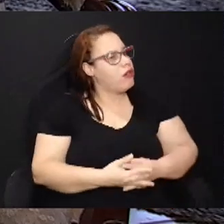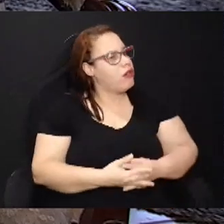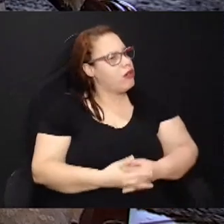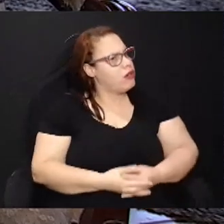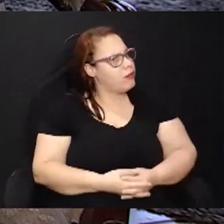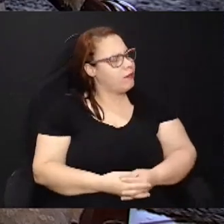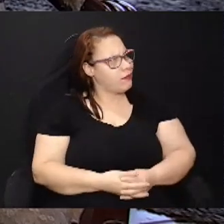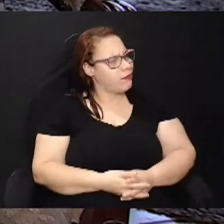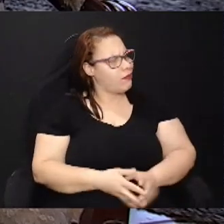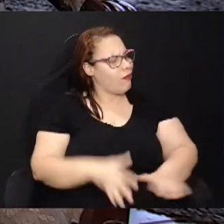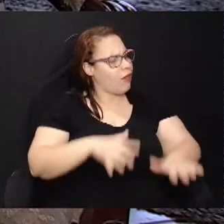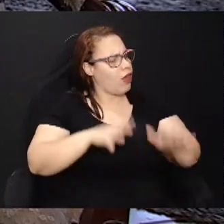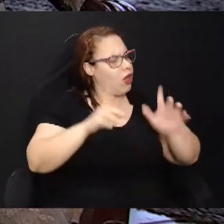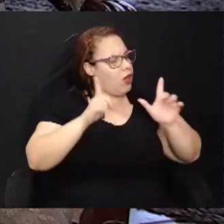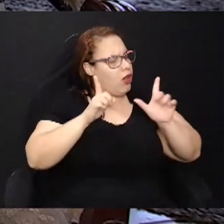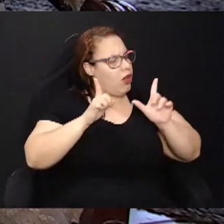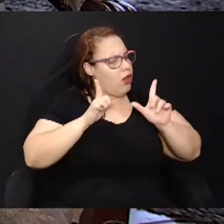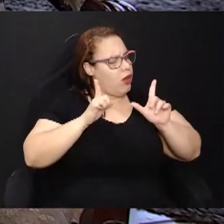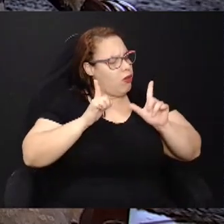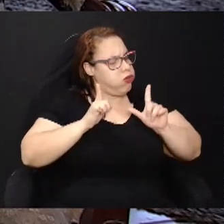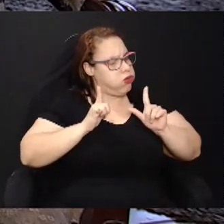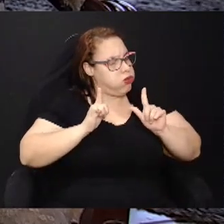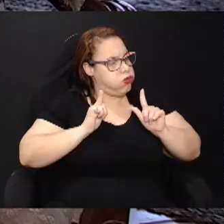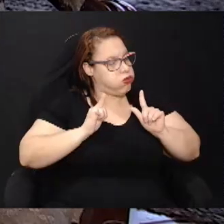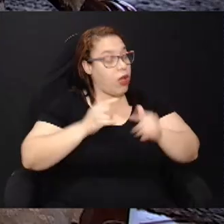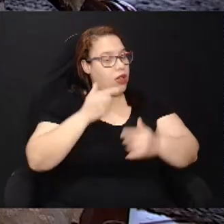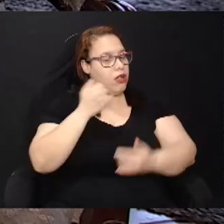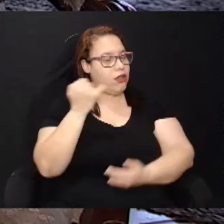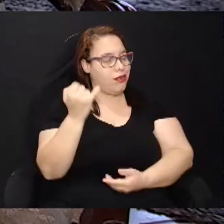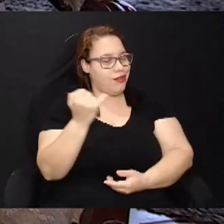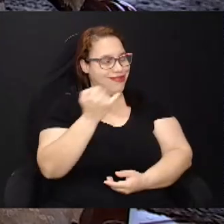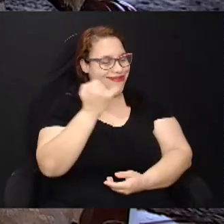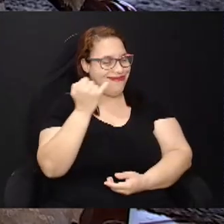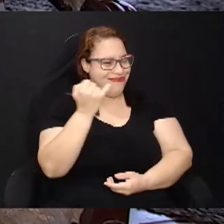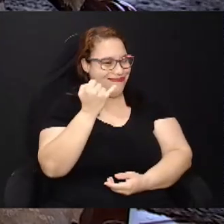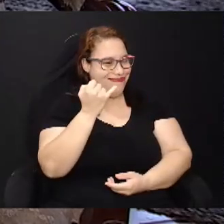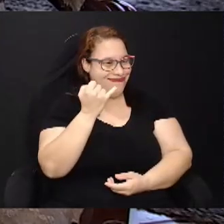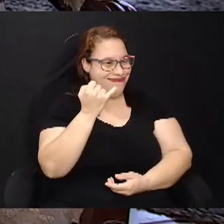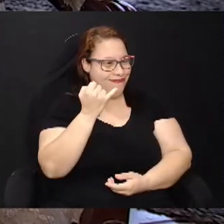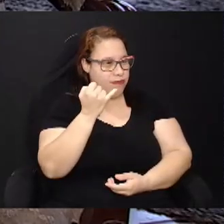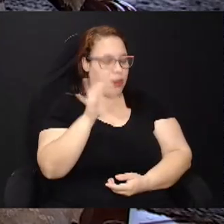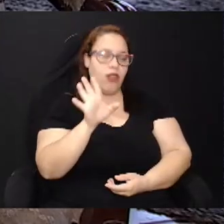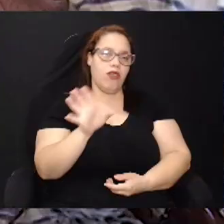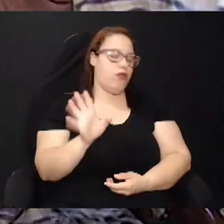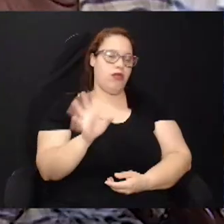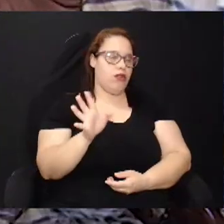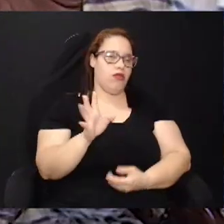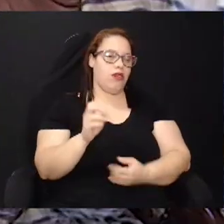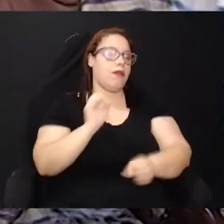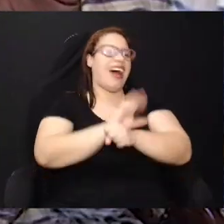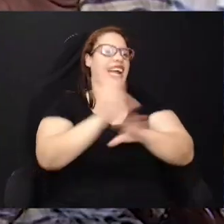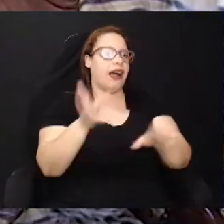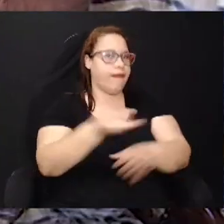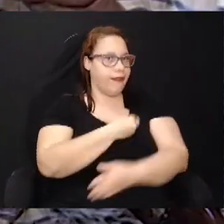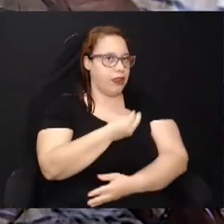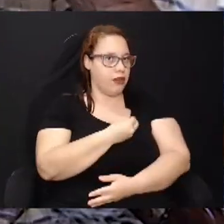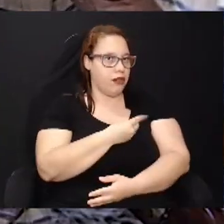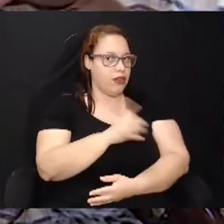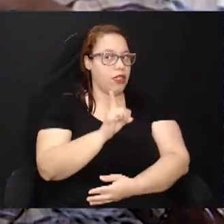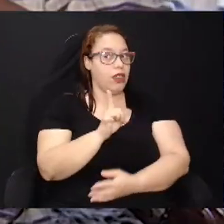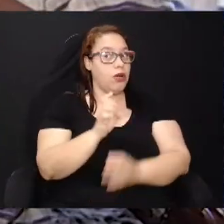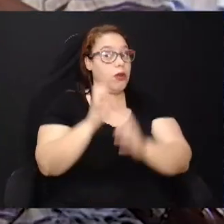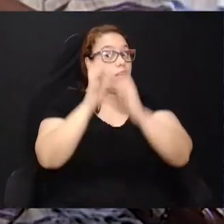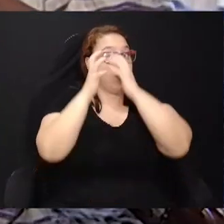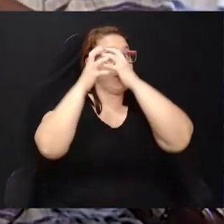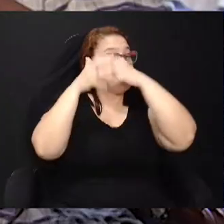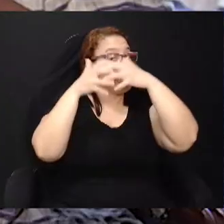essa desaceleração, às vezes é interessante. Não quer dizer que você não é produtivo com isso, é muito. Mas a gente acha que está